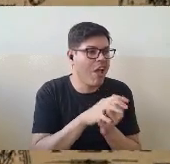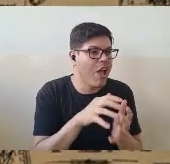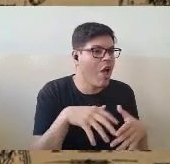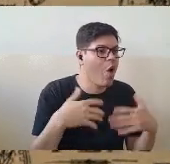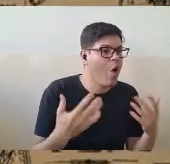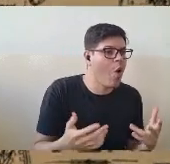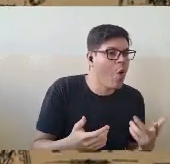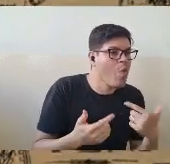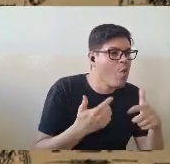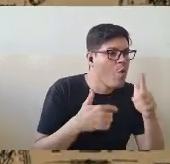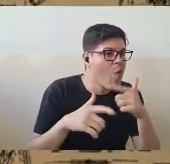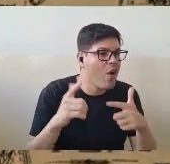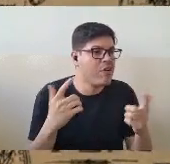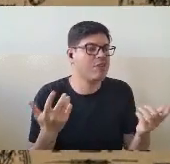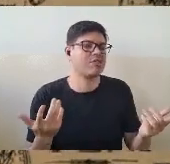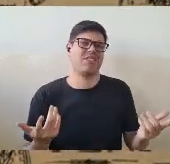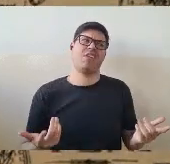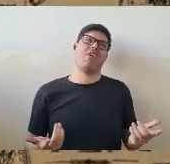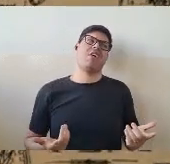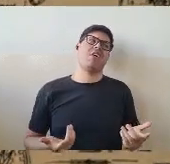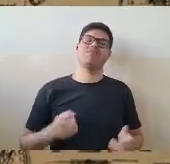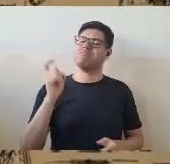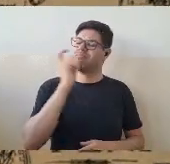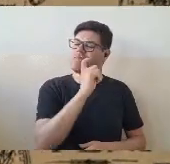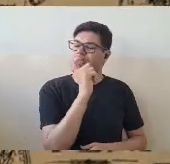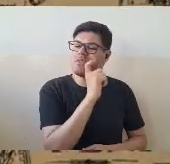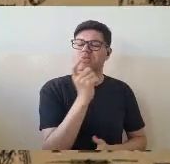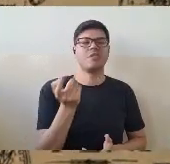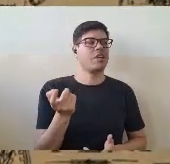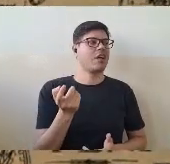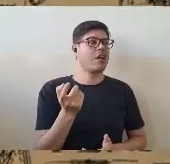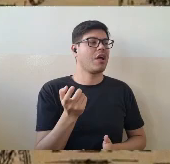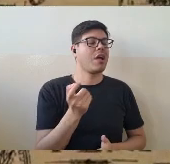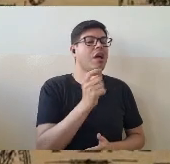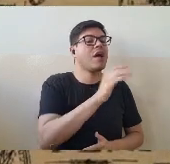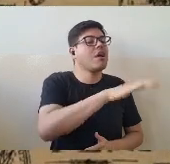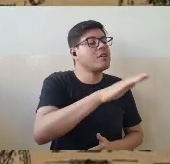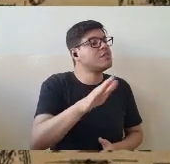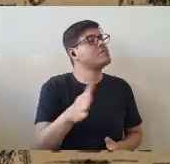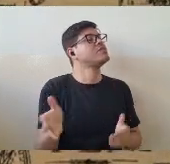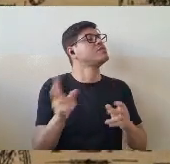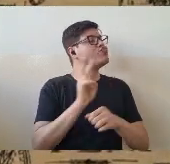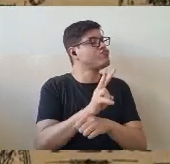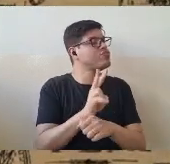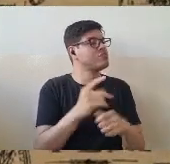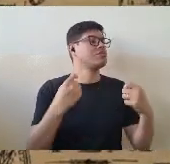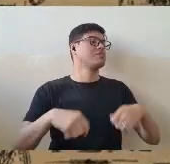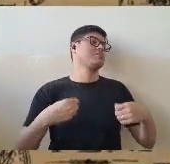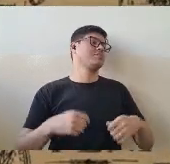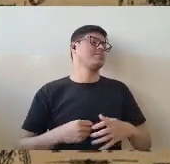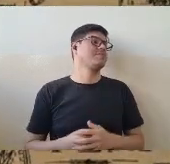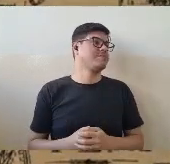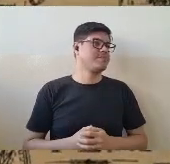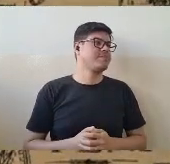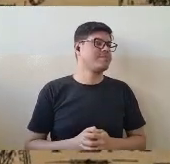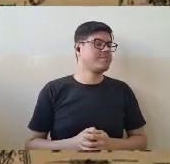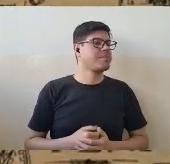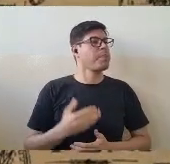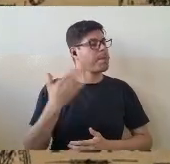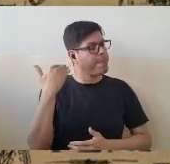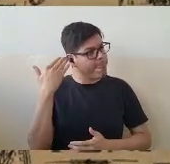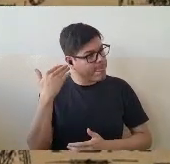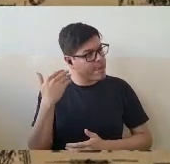liberdade de falar uma coisa. Sim. A miocardite que aconteceu pela vacina aconteceu em